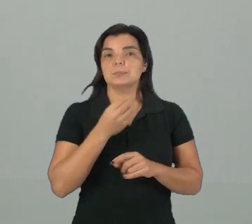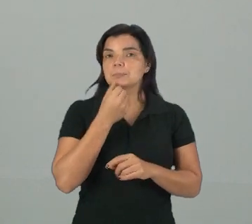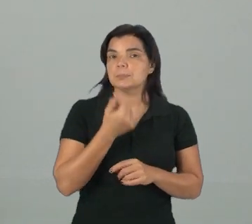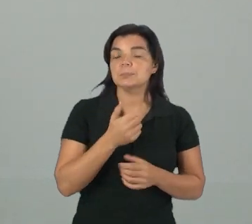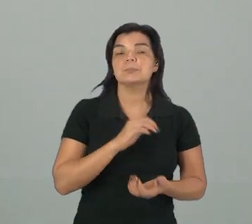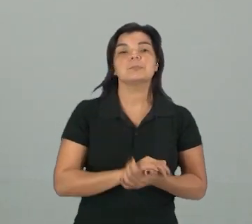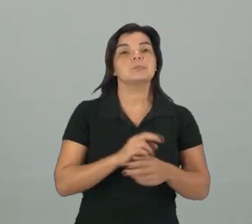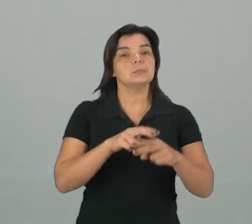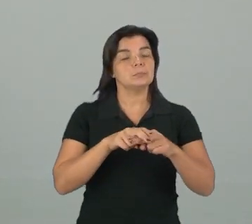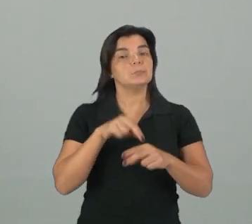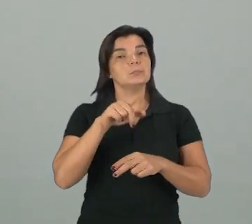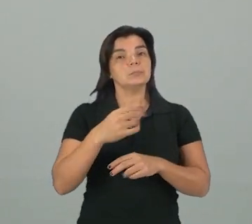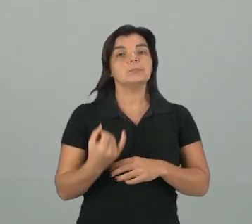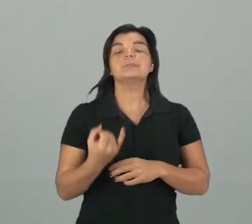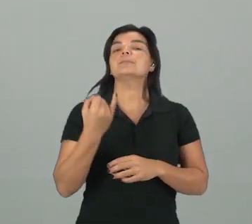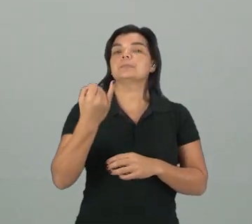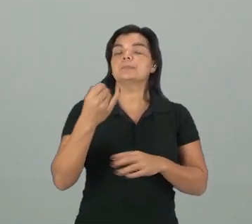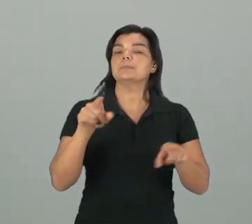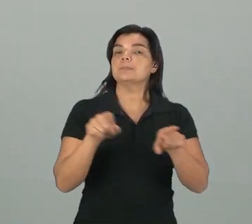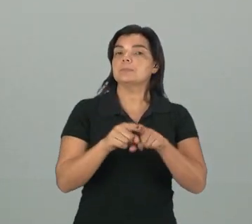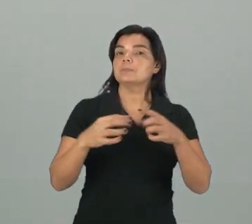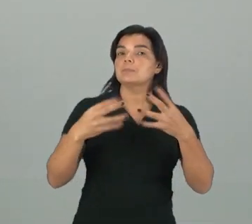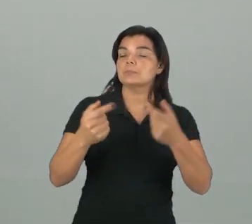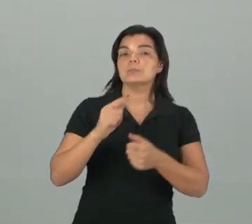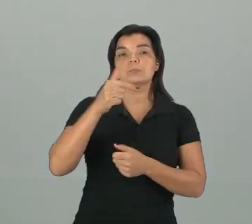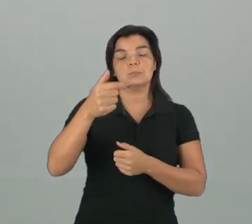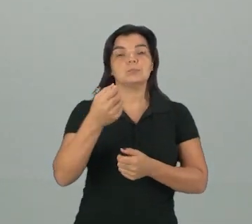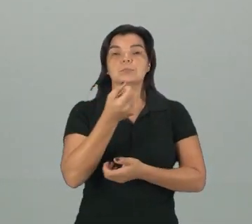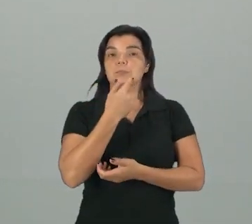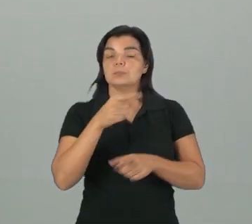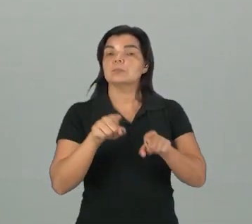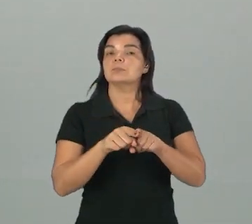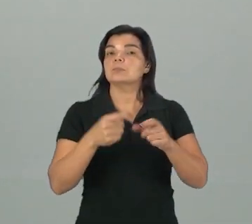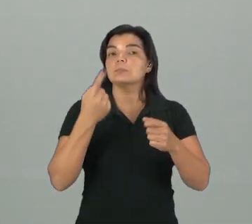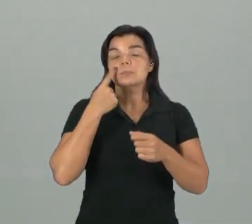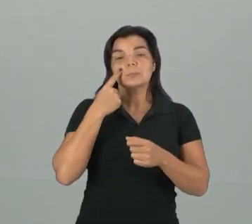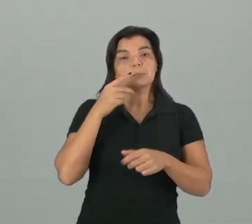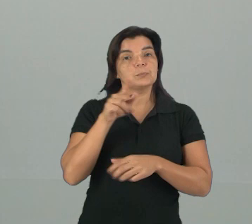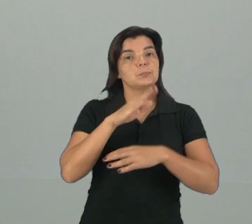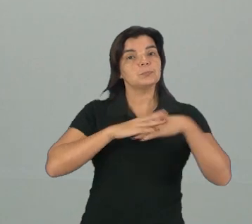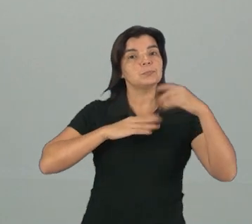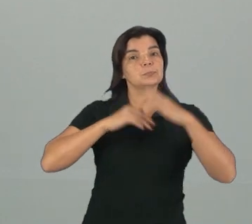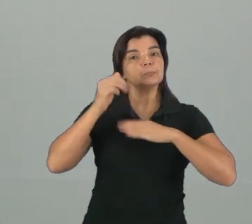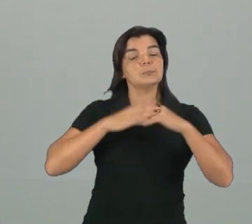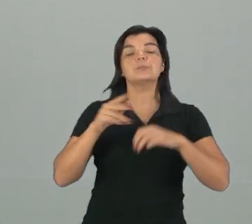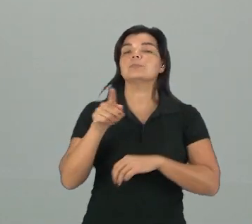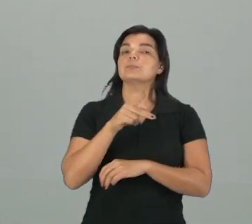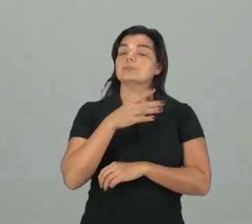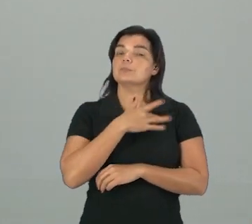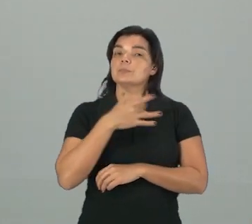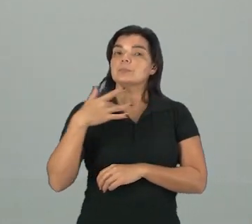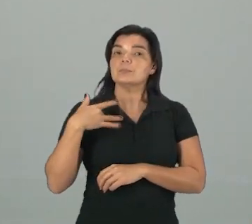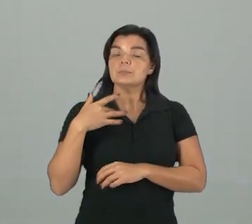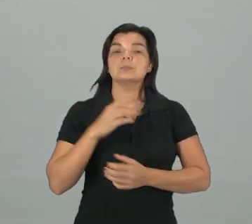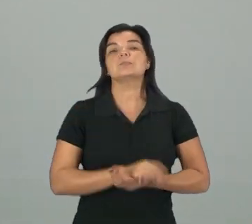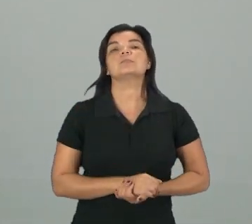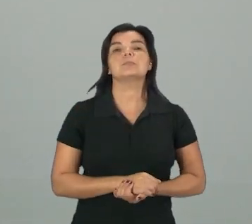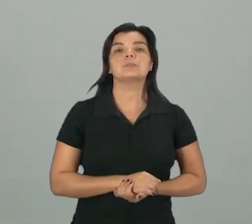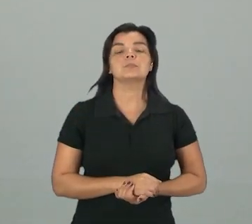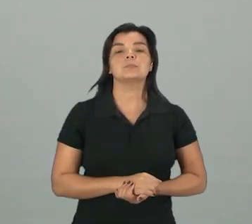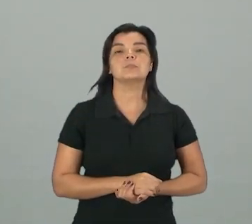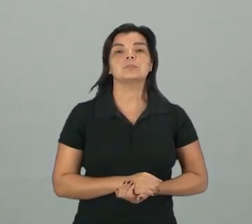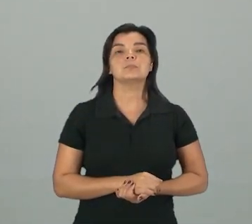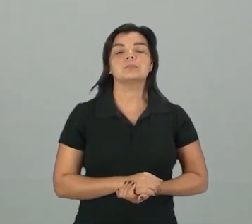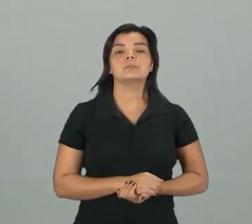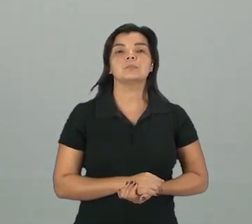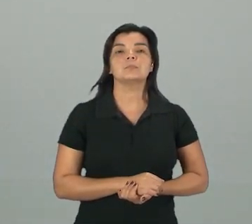bem? Então, por isso que é muito importante, assim como para tantos outros medicamentos, nós procuramos o profissional da saúde, na nossa